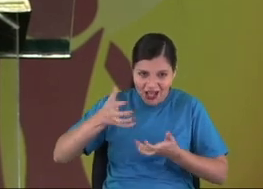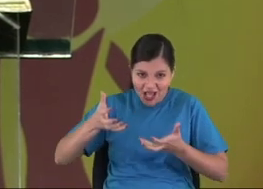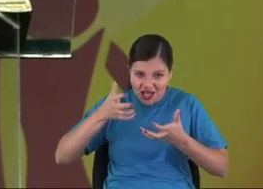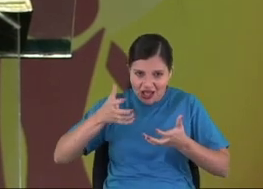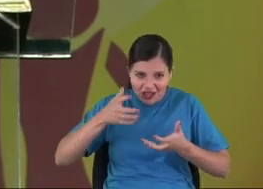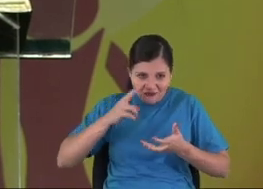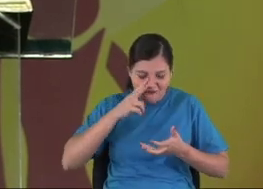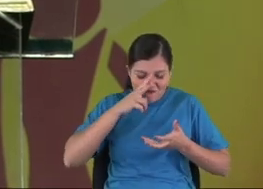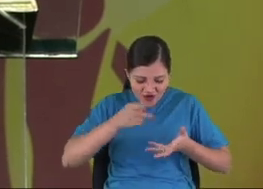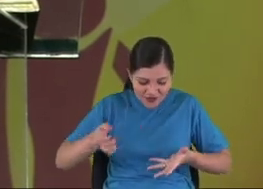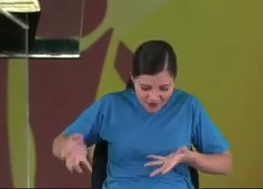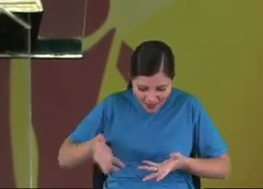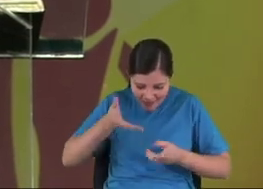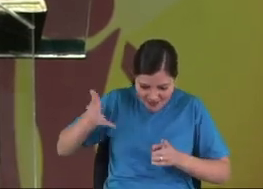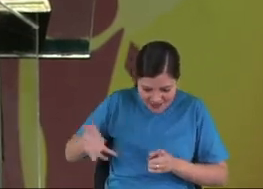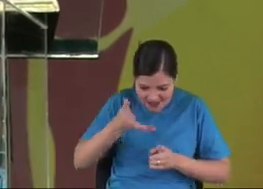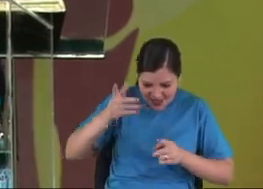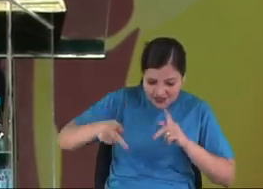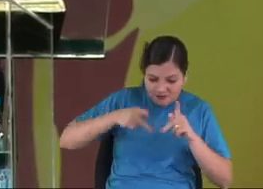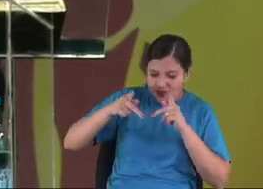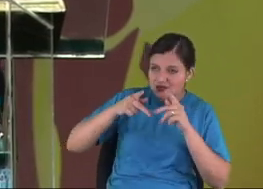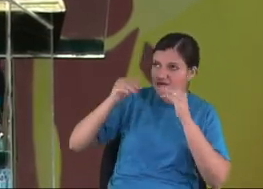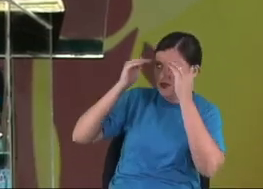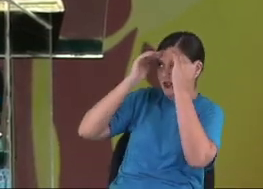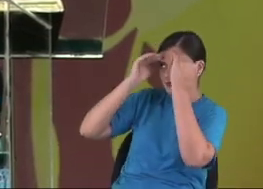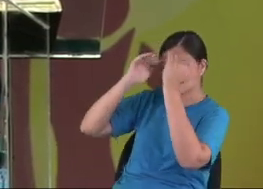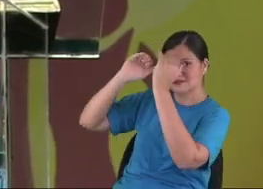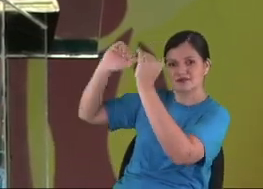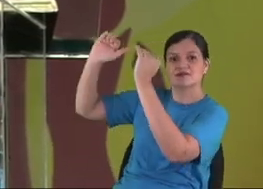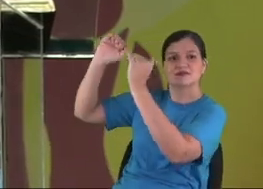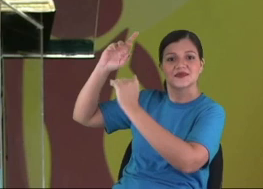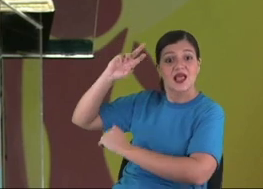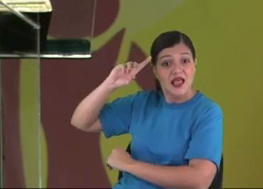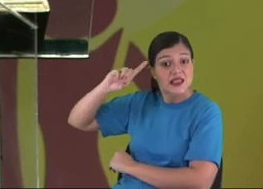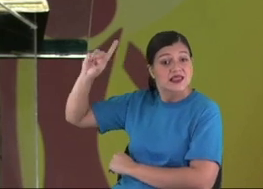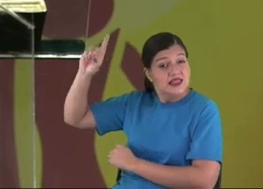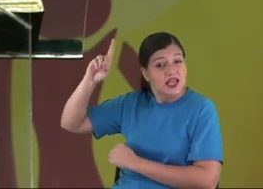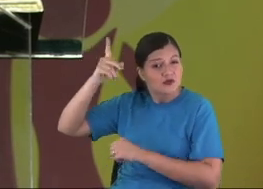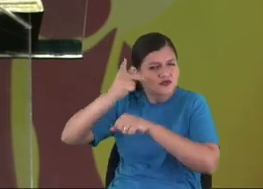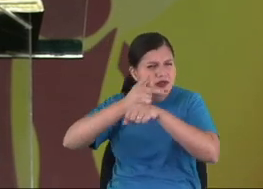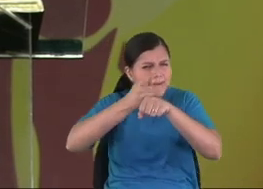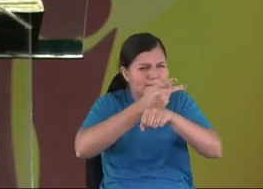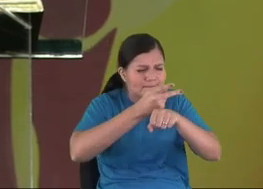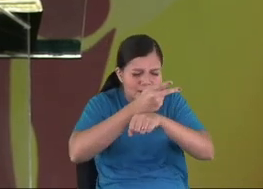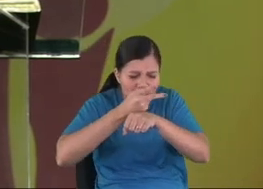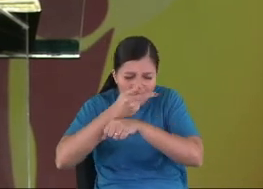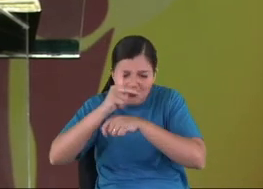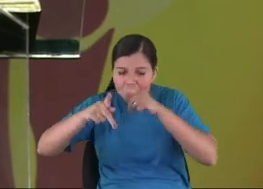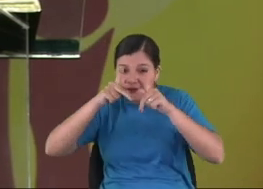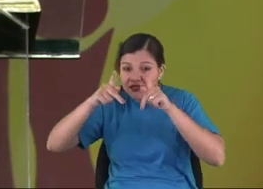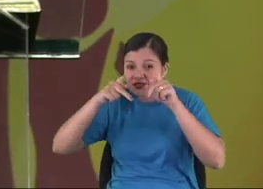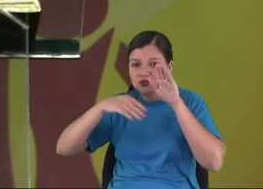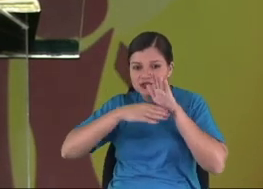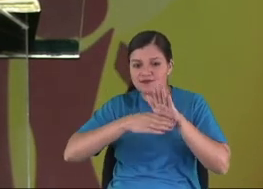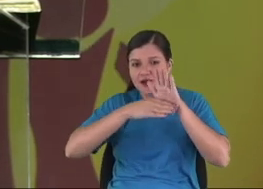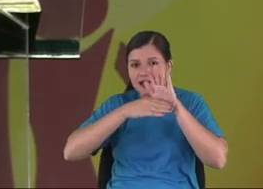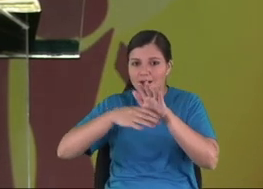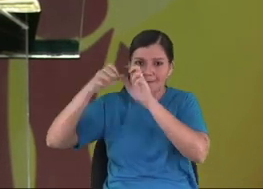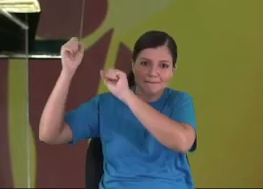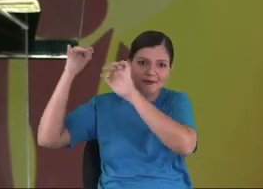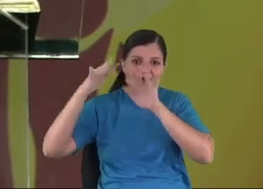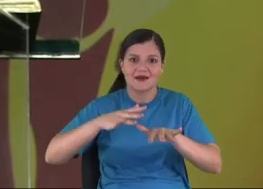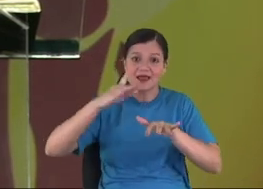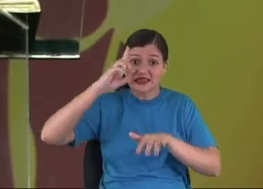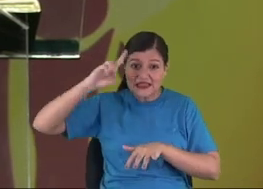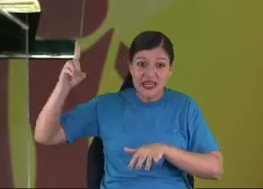está comprometido com Ele. Deus está procurando pessoas para ajudar, Deus está procurando pessoas para abençoar, Deus está